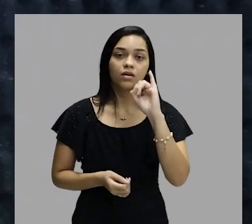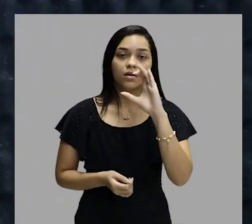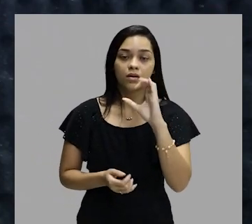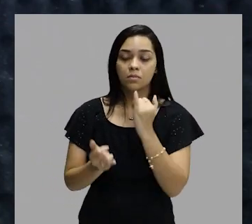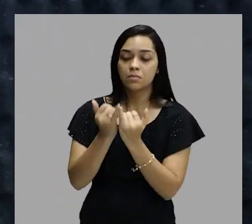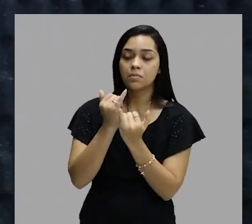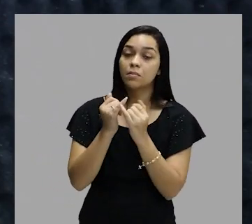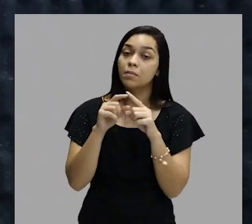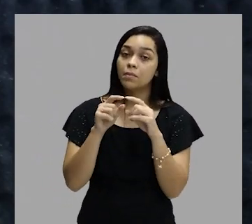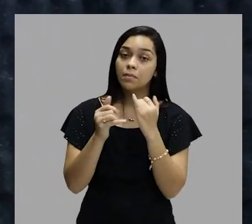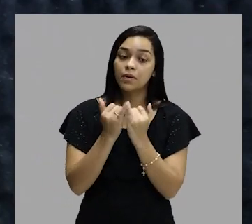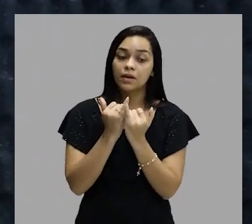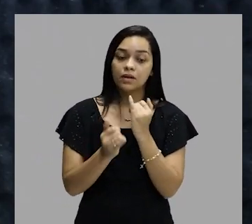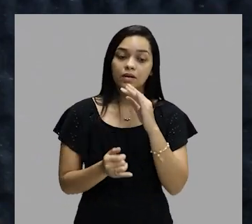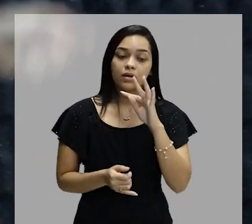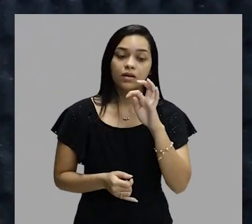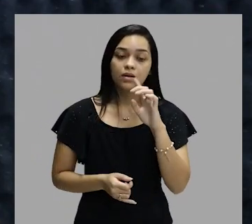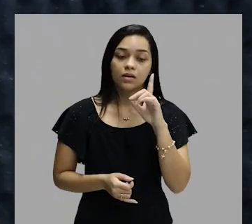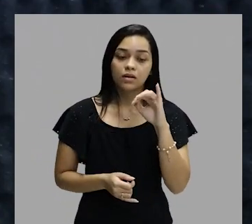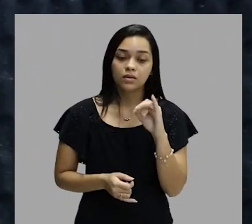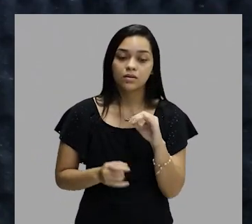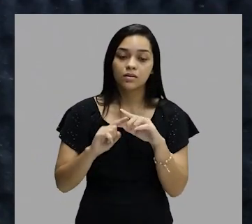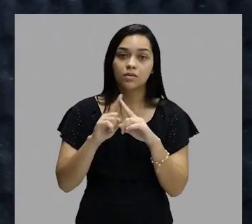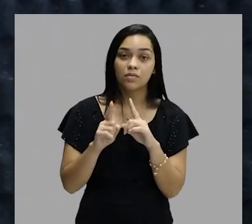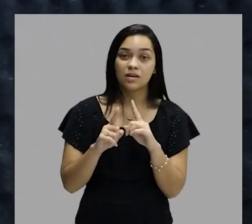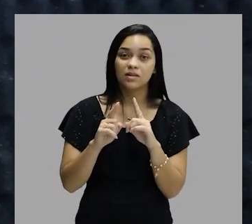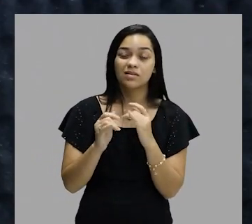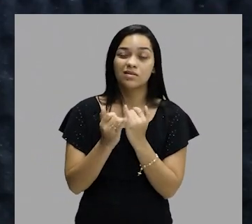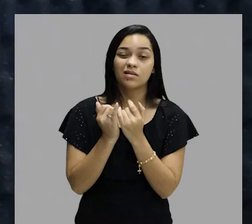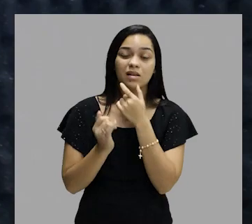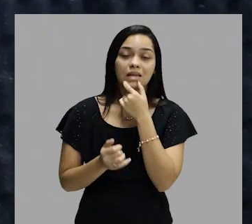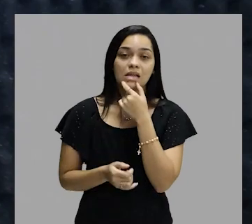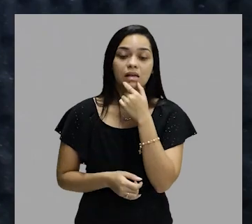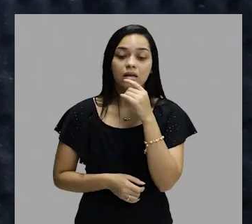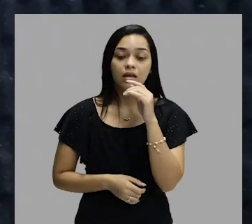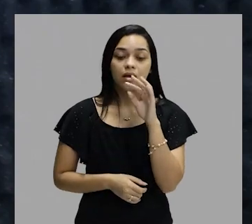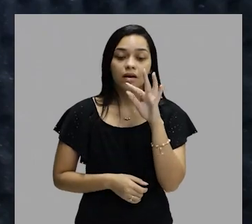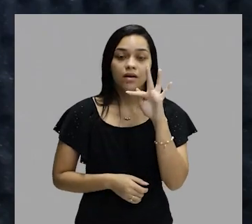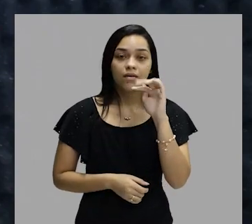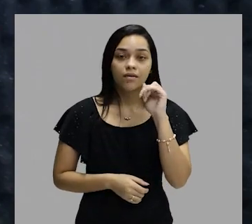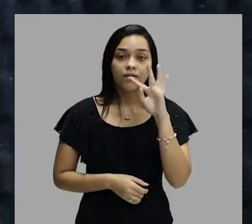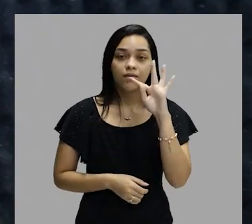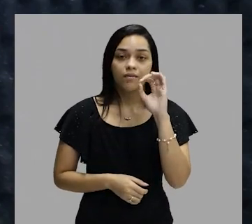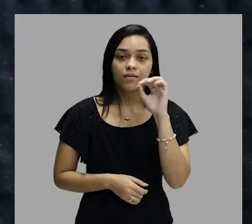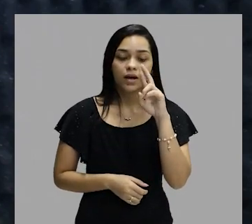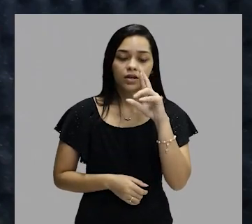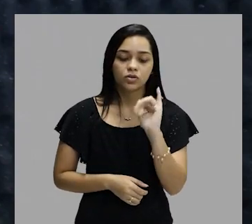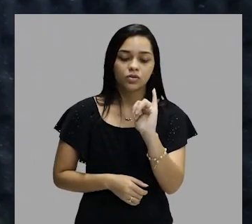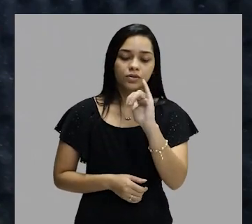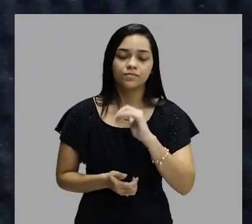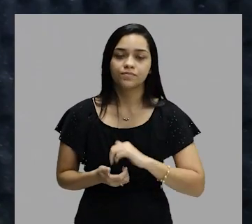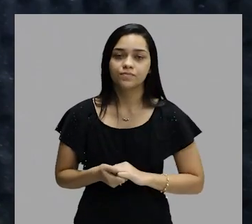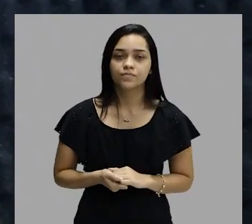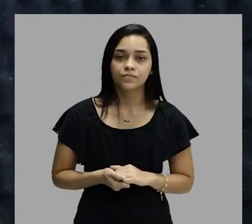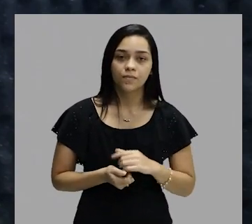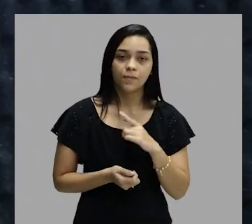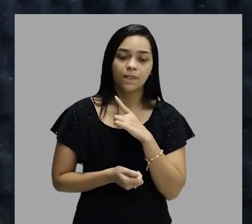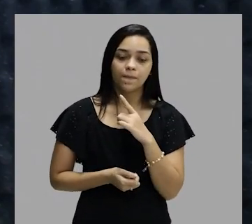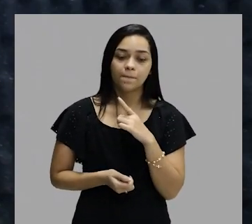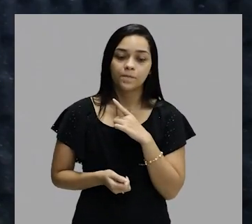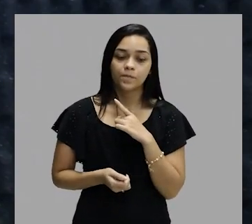é tecido. Fábrica em inglês é factory, bom? Legend parece com legenda, mas é